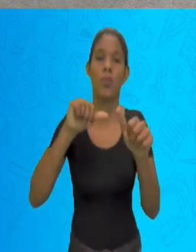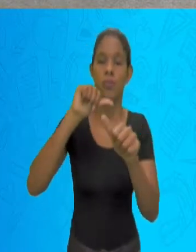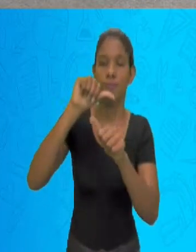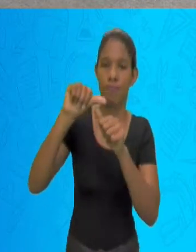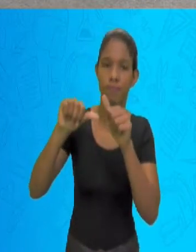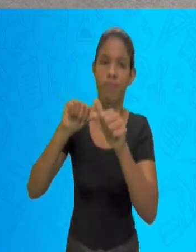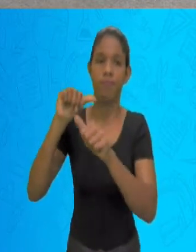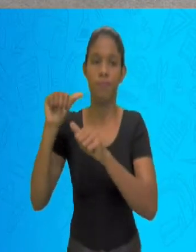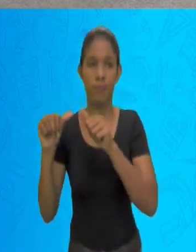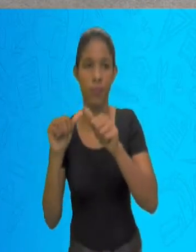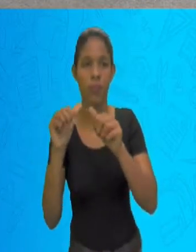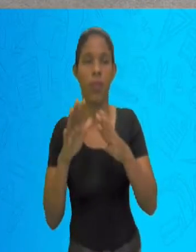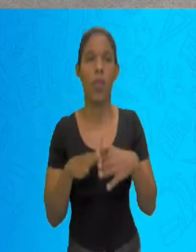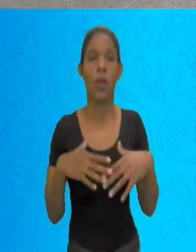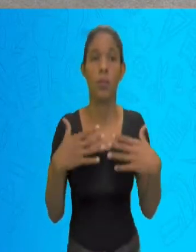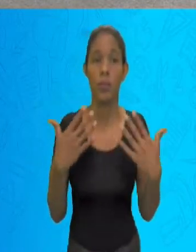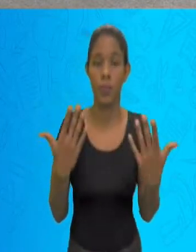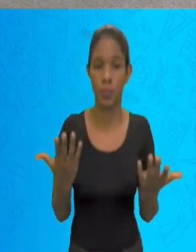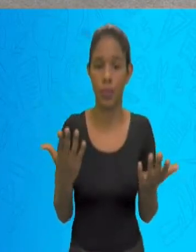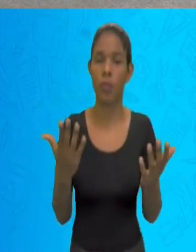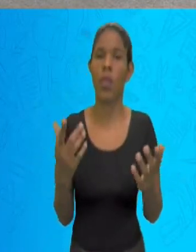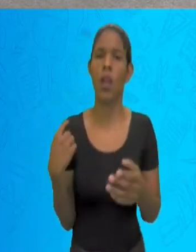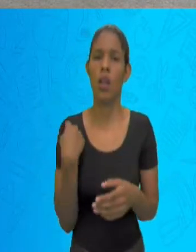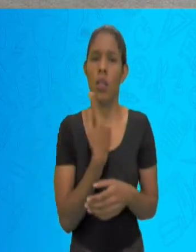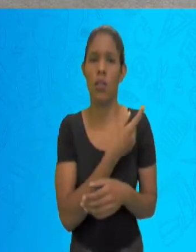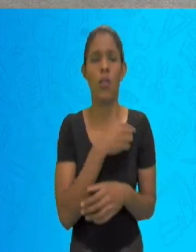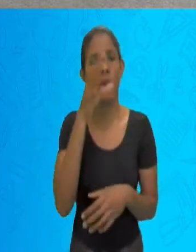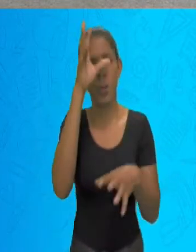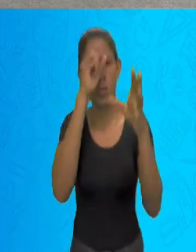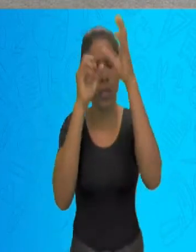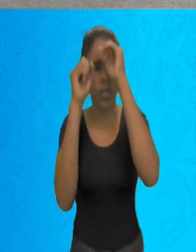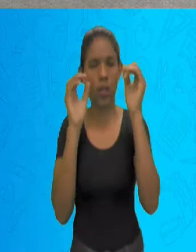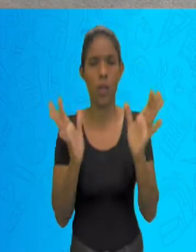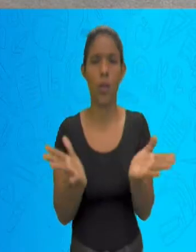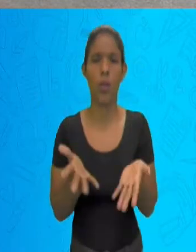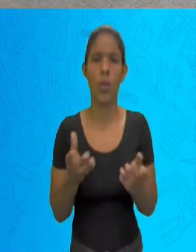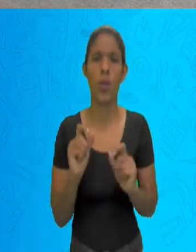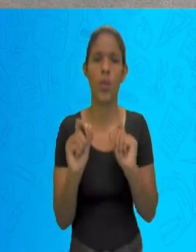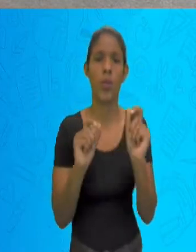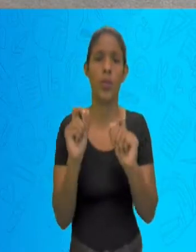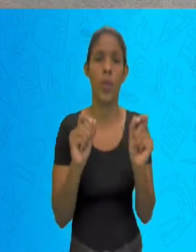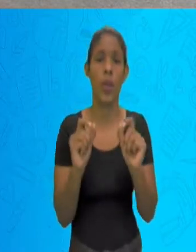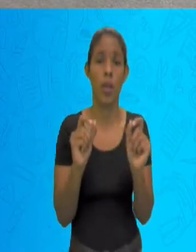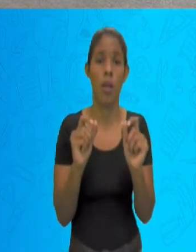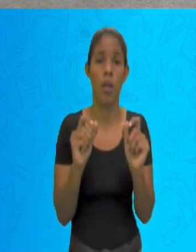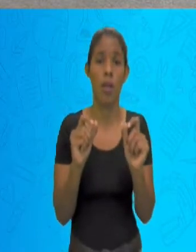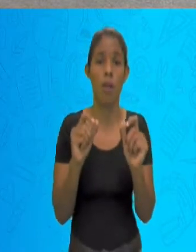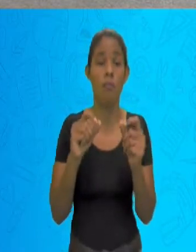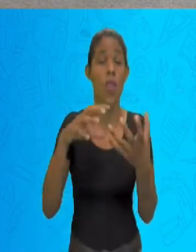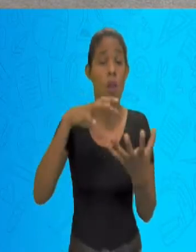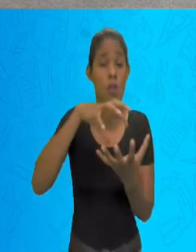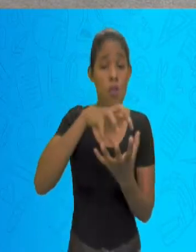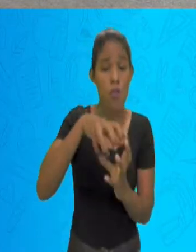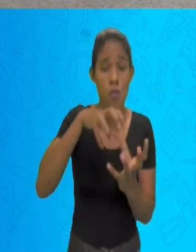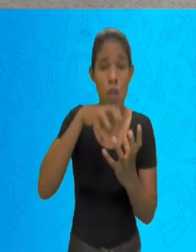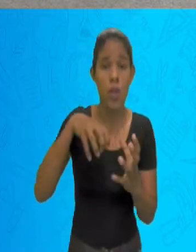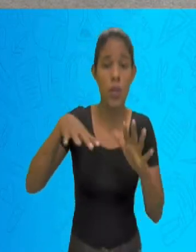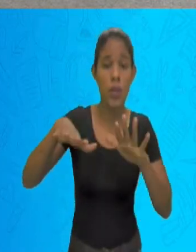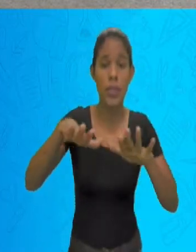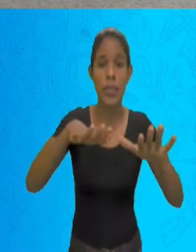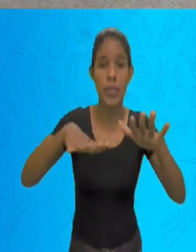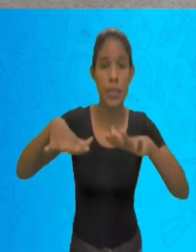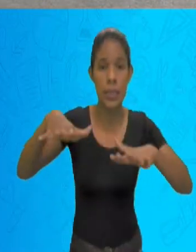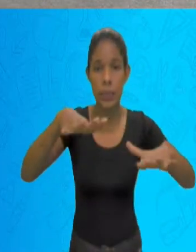lá? Nós vamos ainda hoje estudar um pouco sobre as figuras que são espaciais. Elas têm uma diferença com